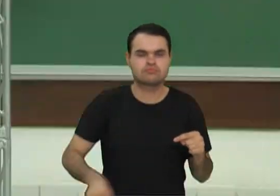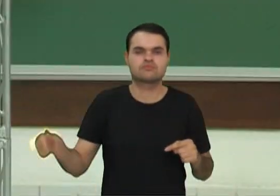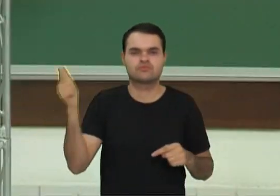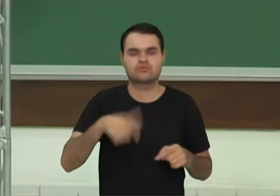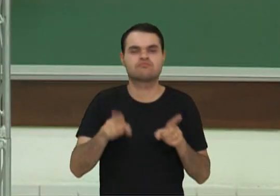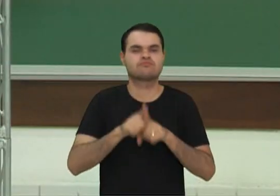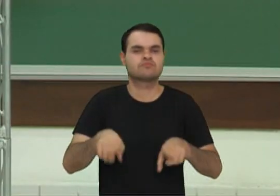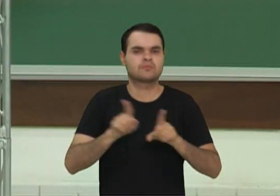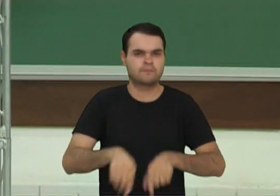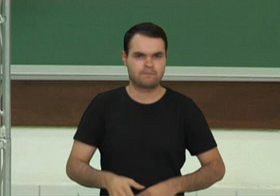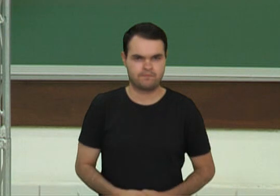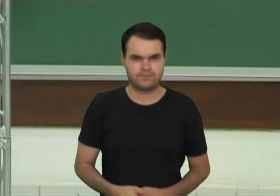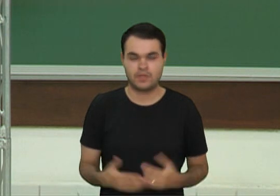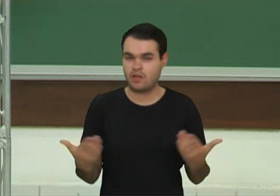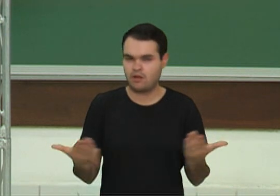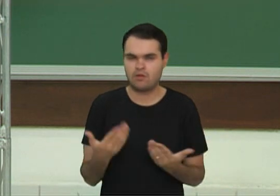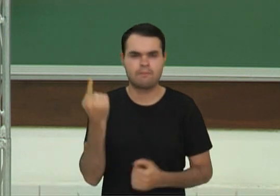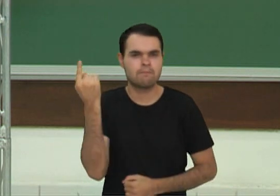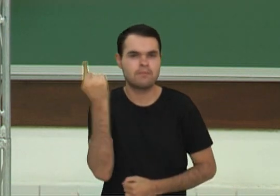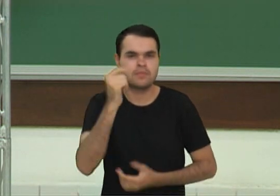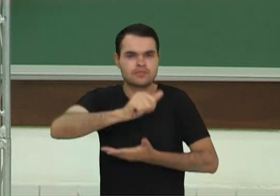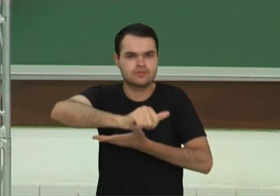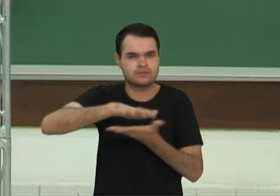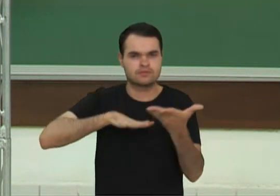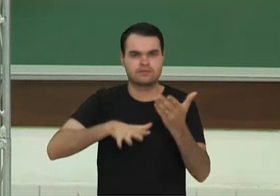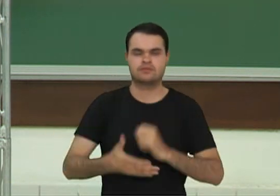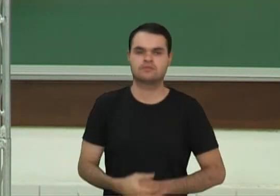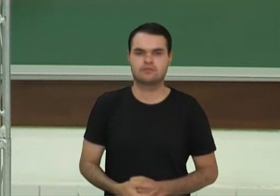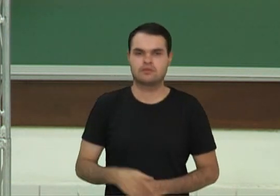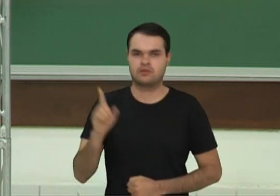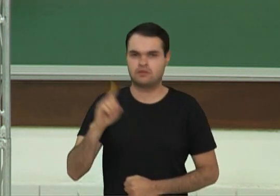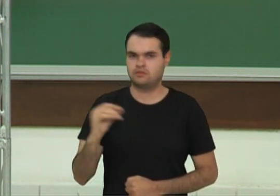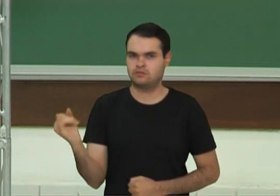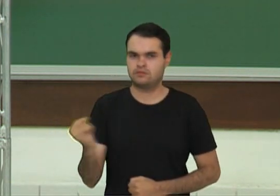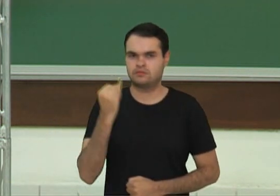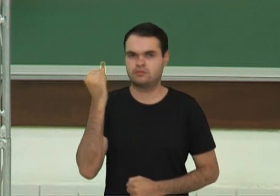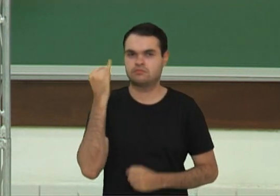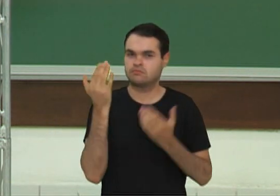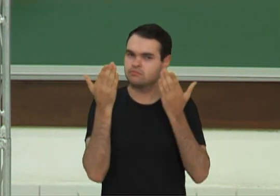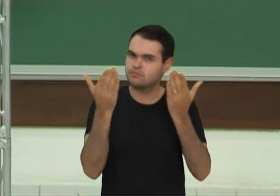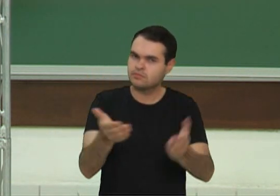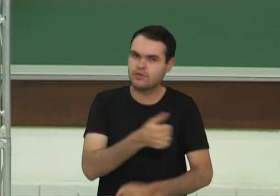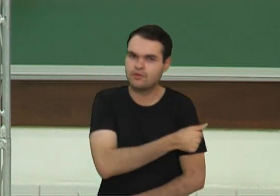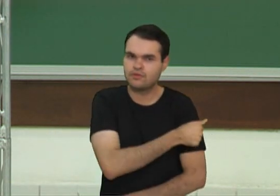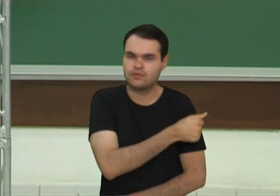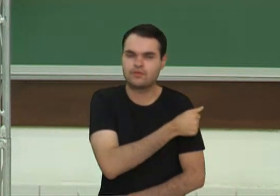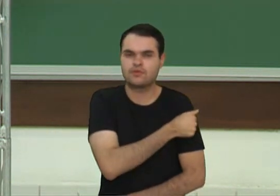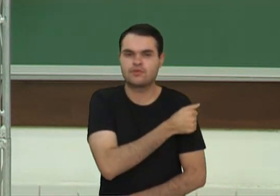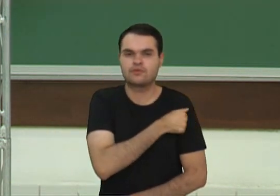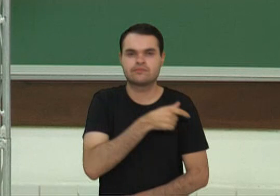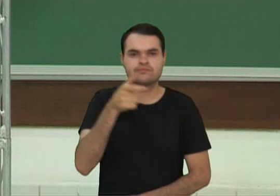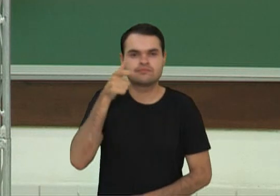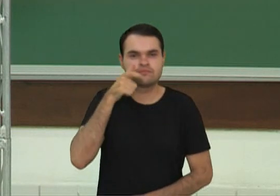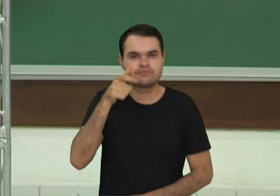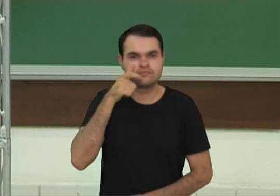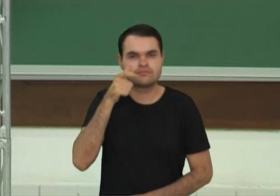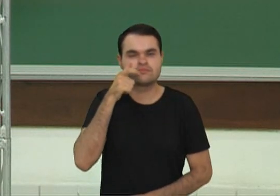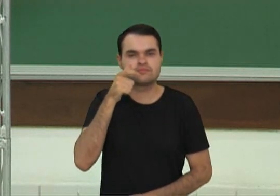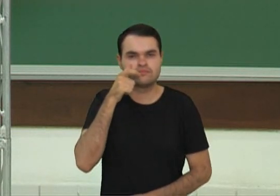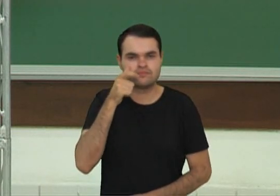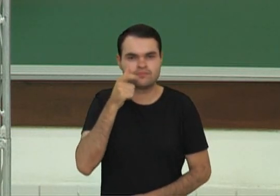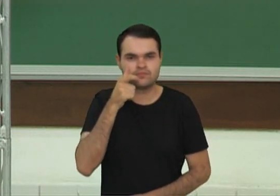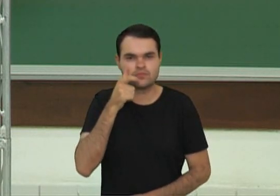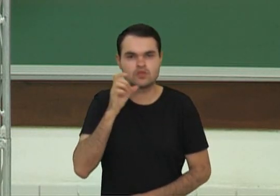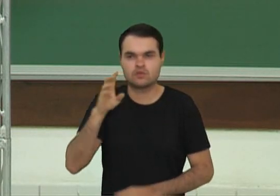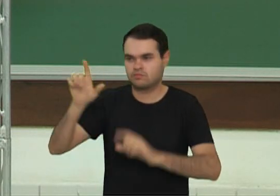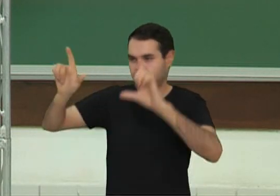novamente. E agora a nossa primeira atividade. E é muito importante, você estudante que está assistindo essas aulas